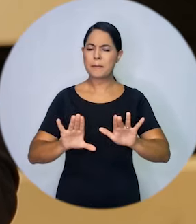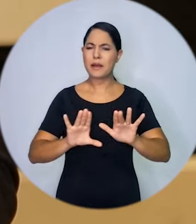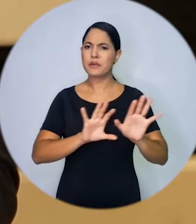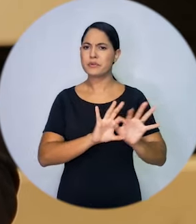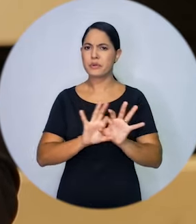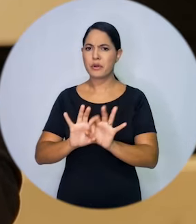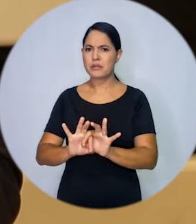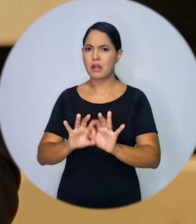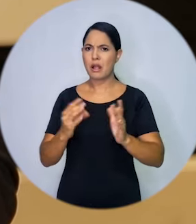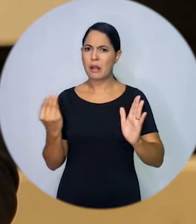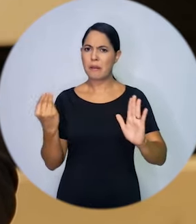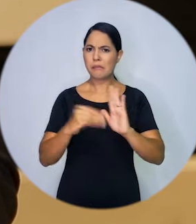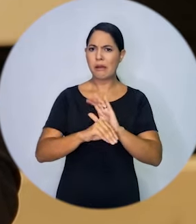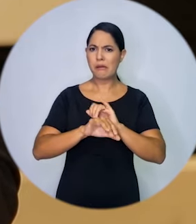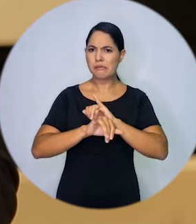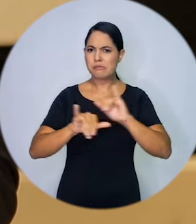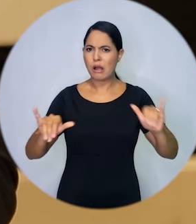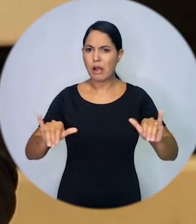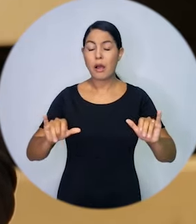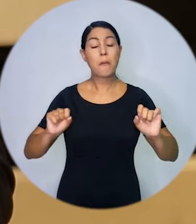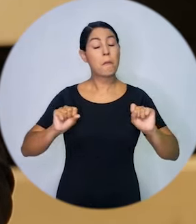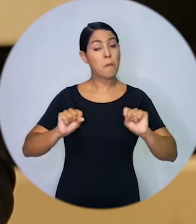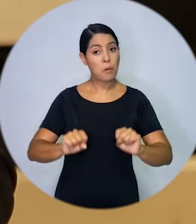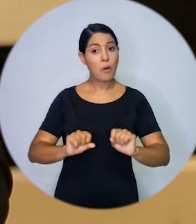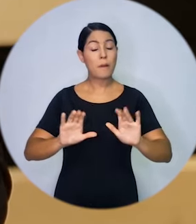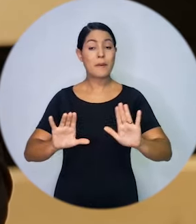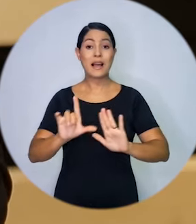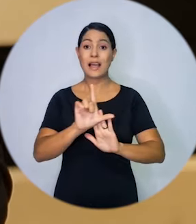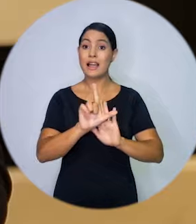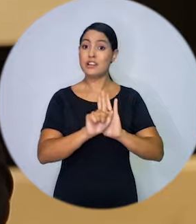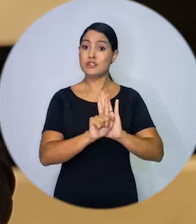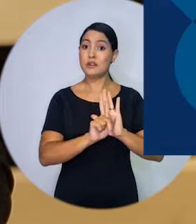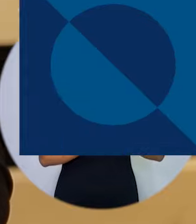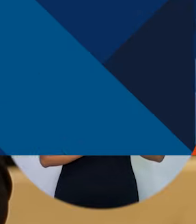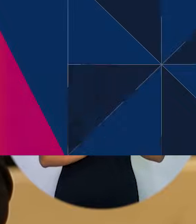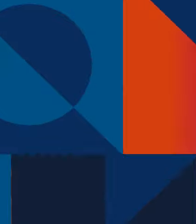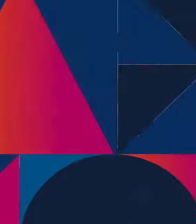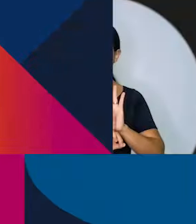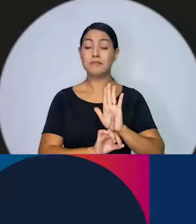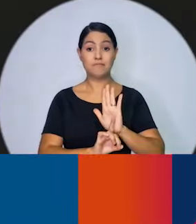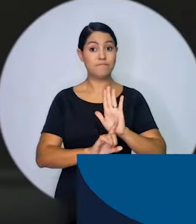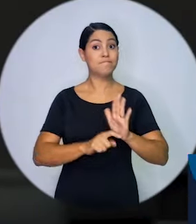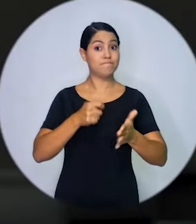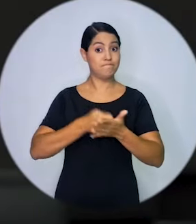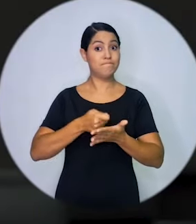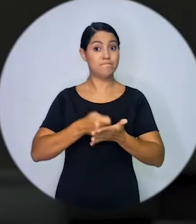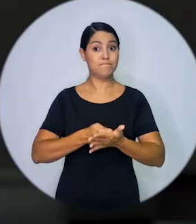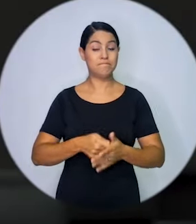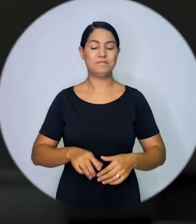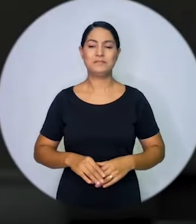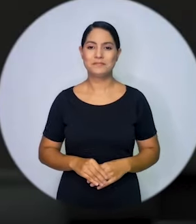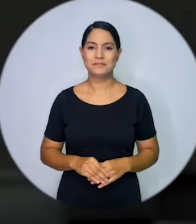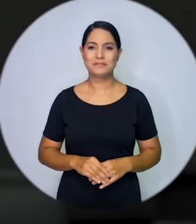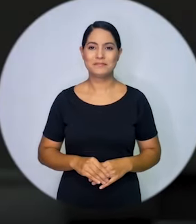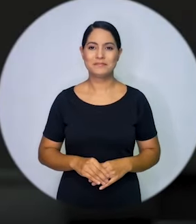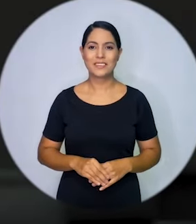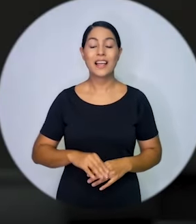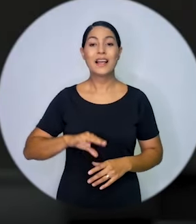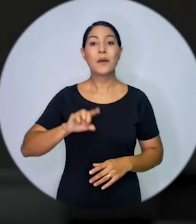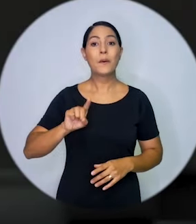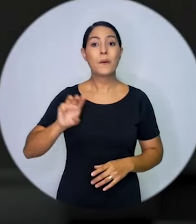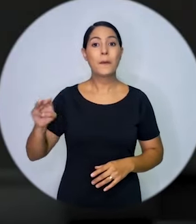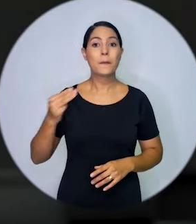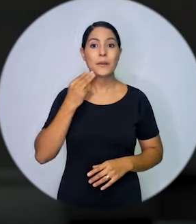a postagem, elas podem, mas sofrem sérias restrições da LGPD. Já somos mais de 1 milhão